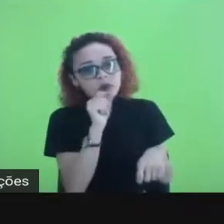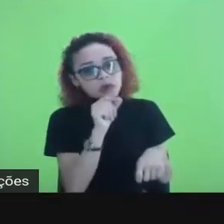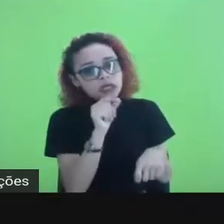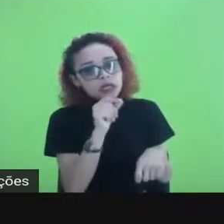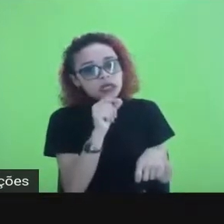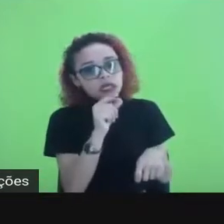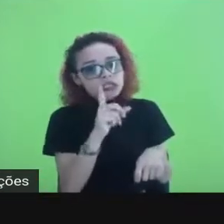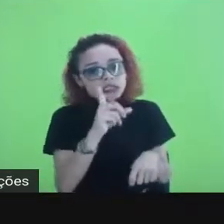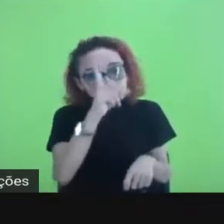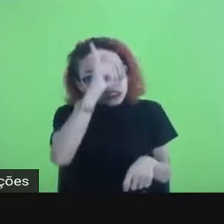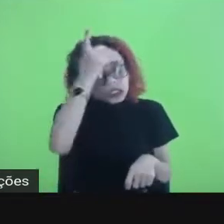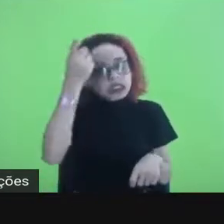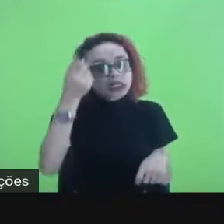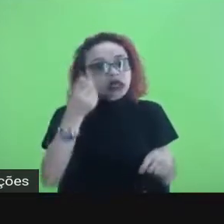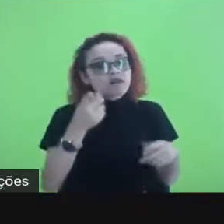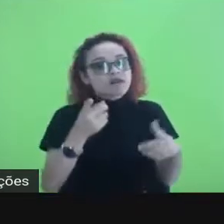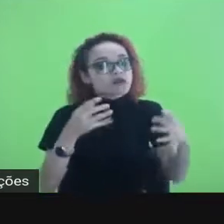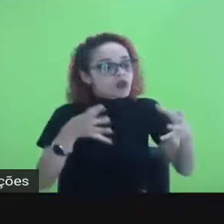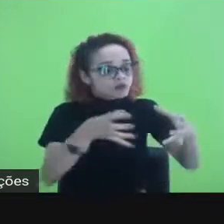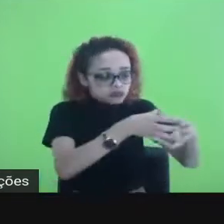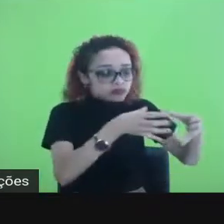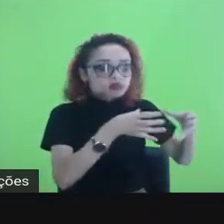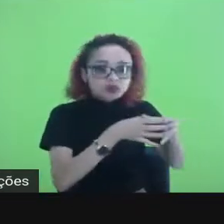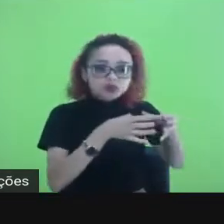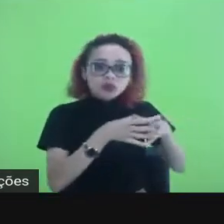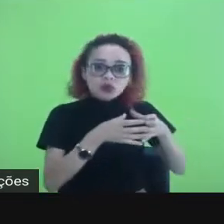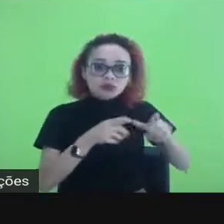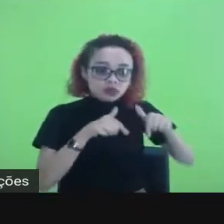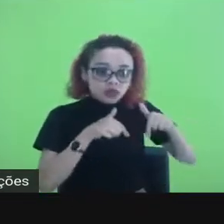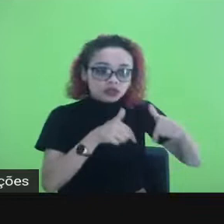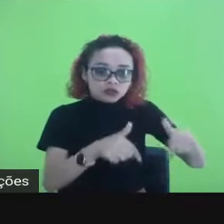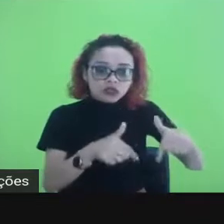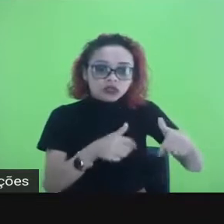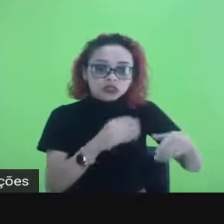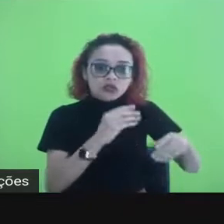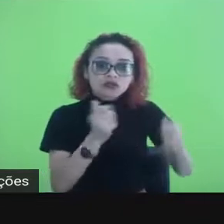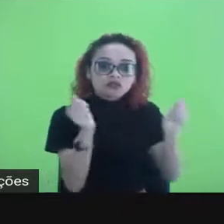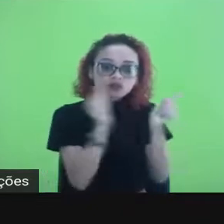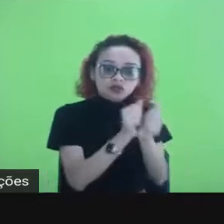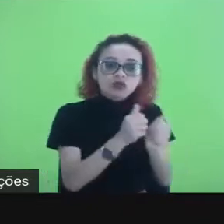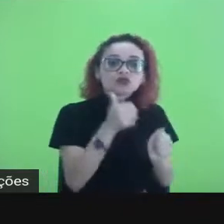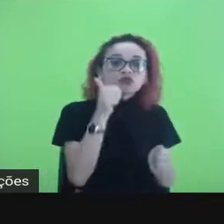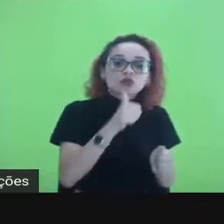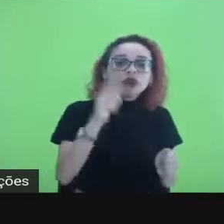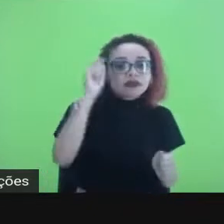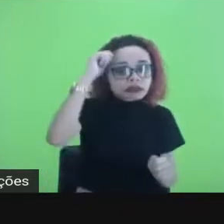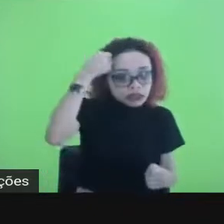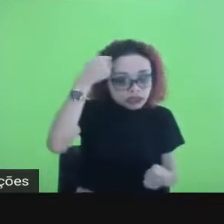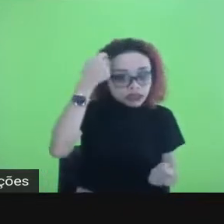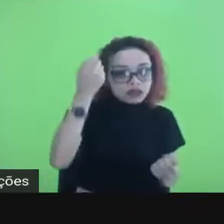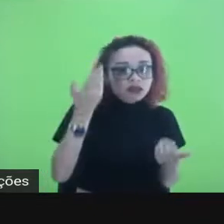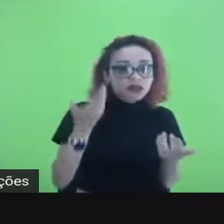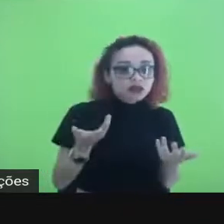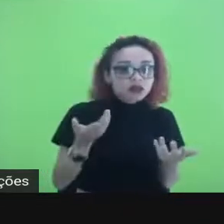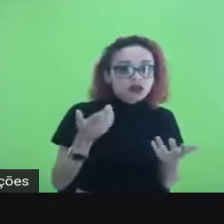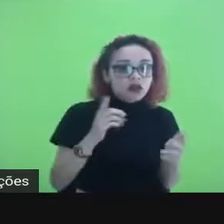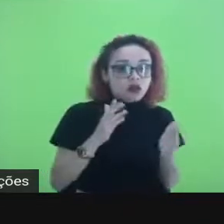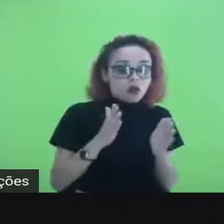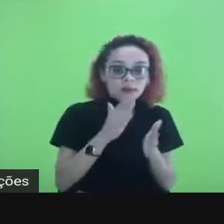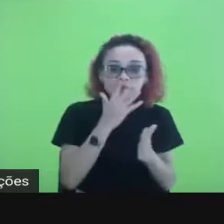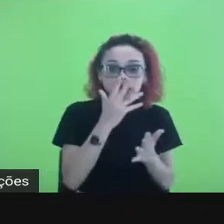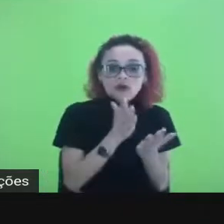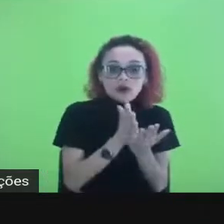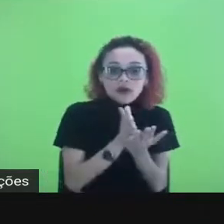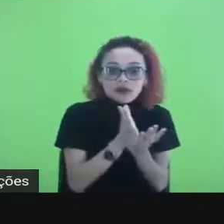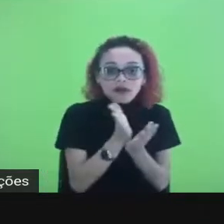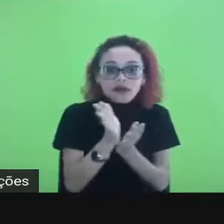criar essas redes, né, de atuação com outras mulheres negras, aquele caminho que eu tinha me afastado